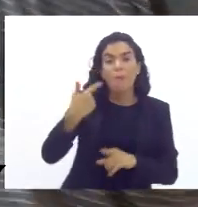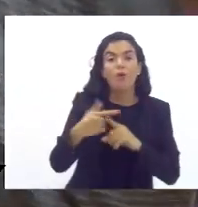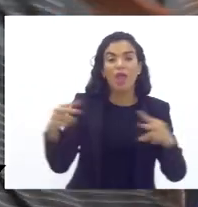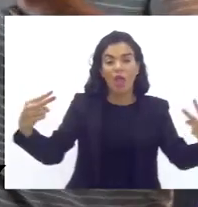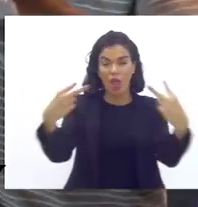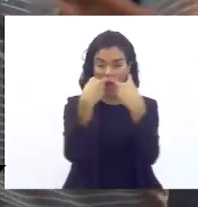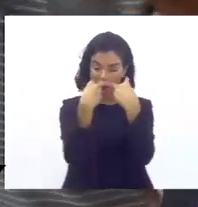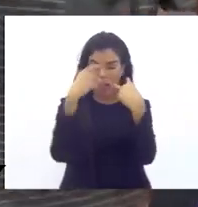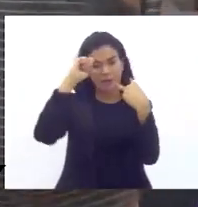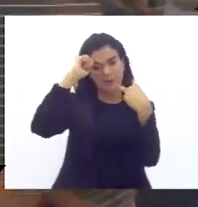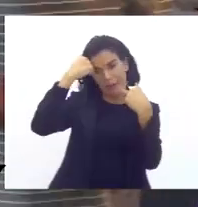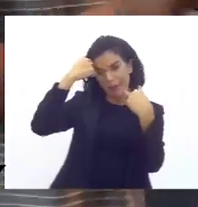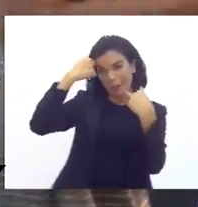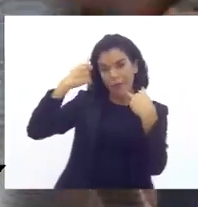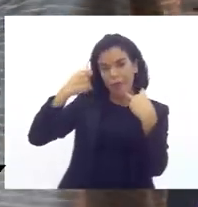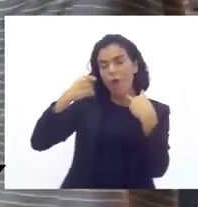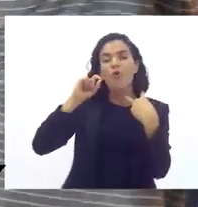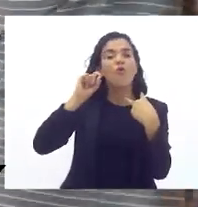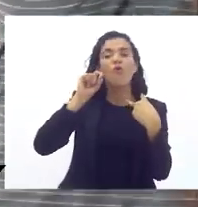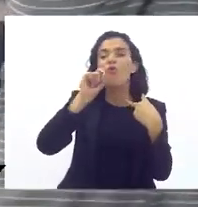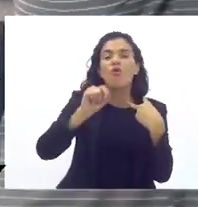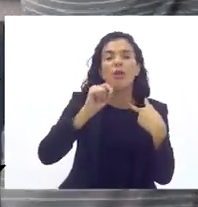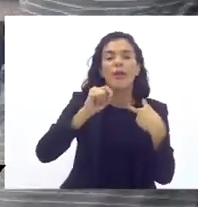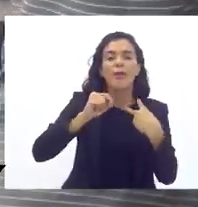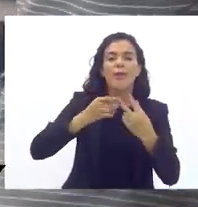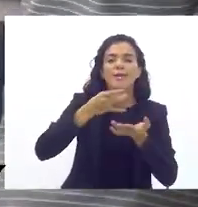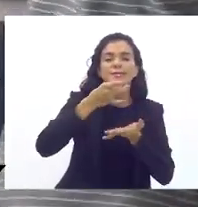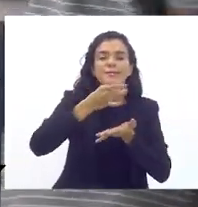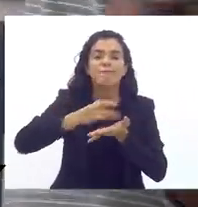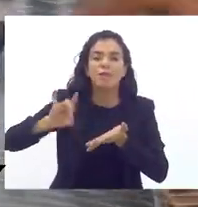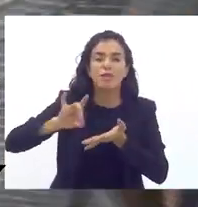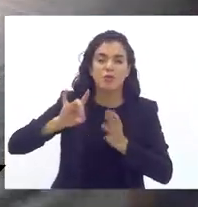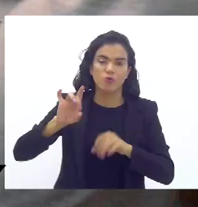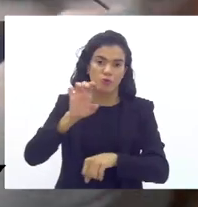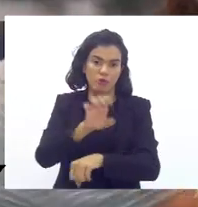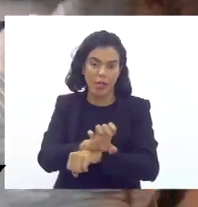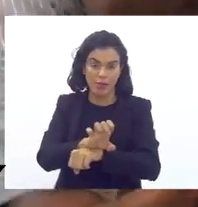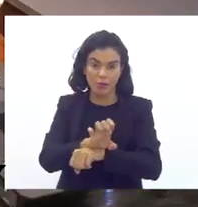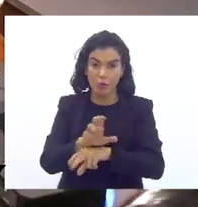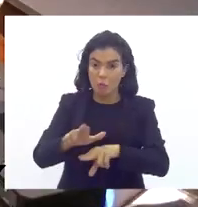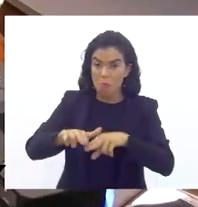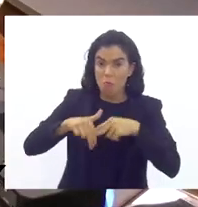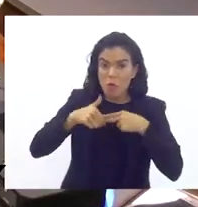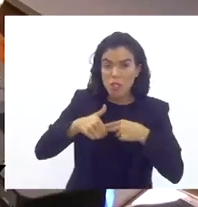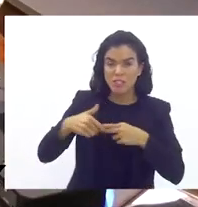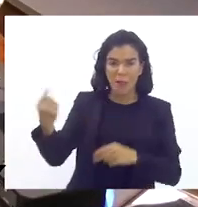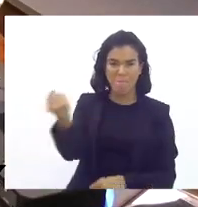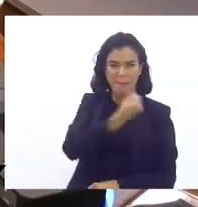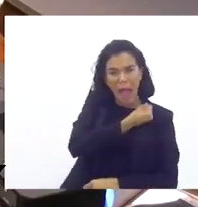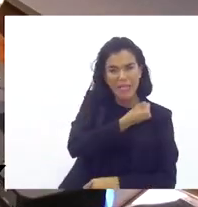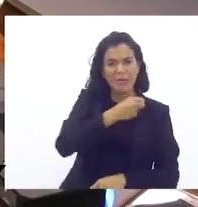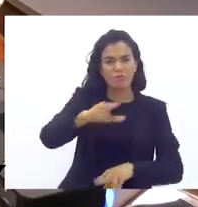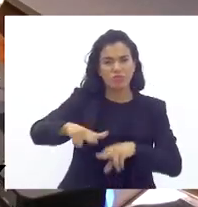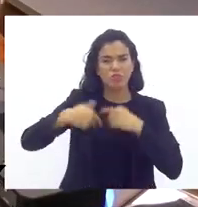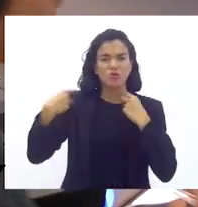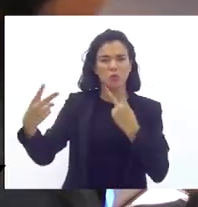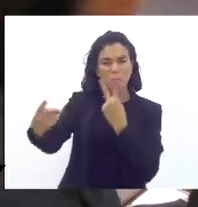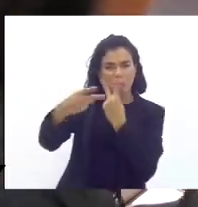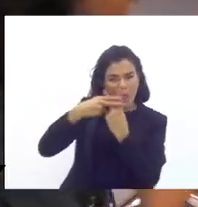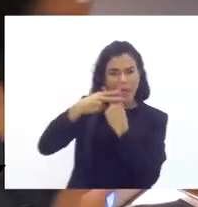ver nós negros como o maior inimigo dele por isso eles não mata por isso eles nos prende